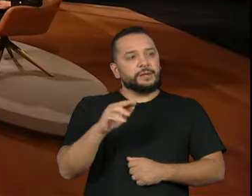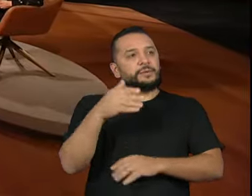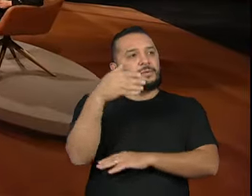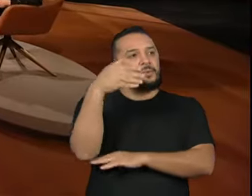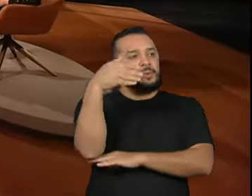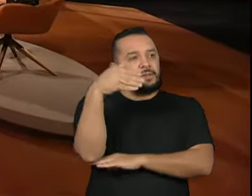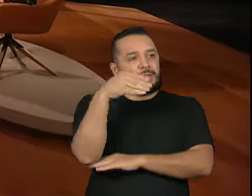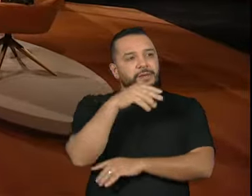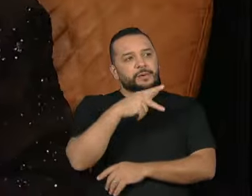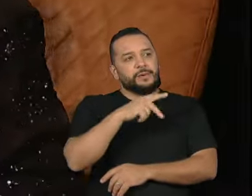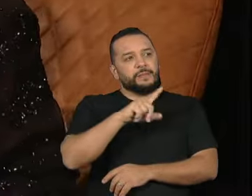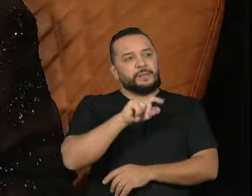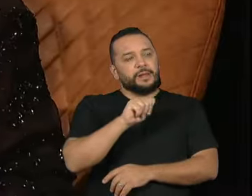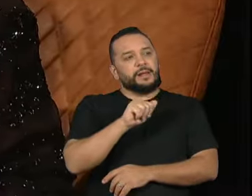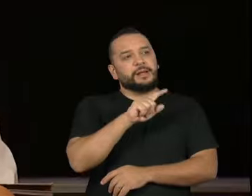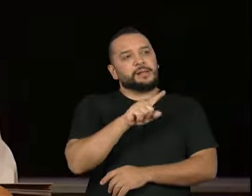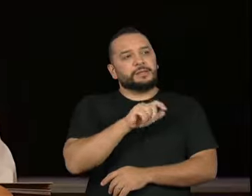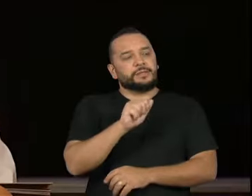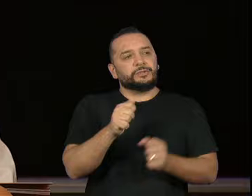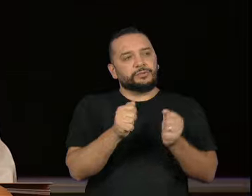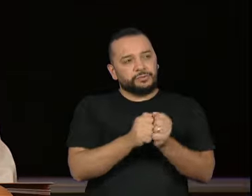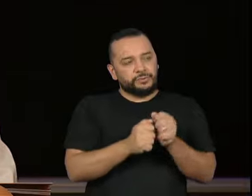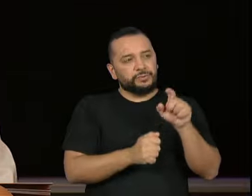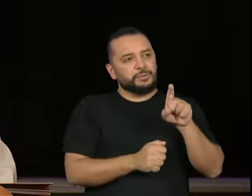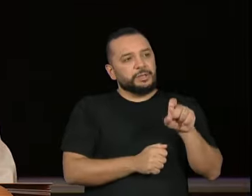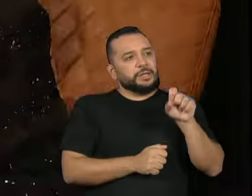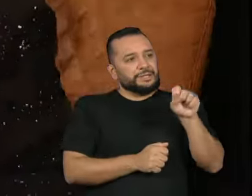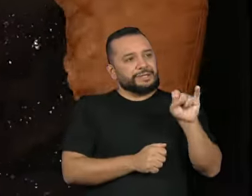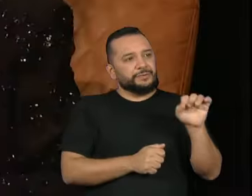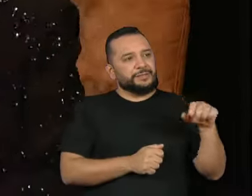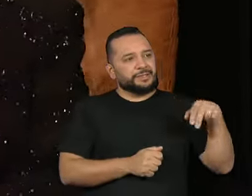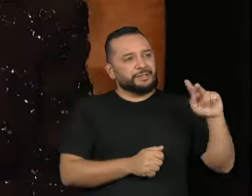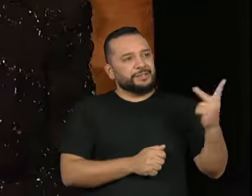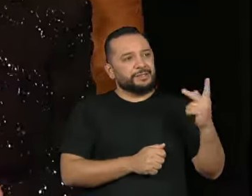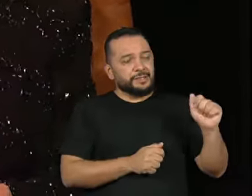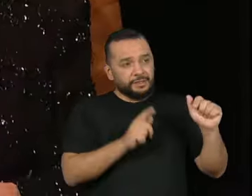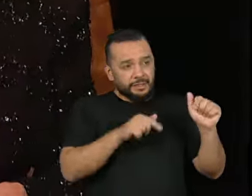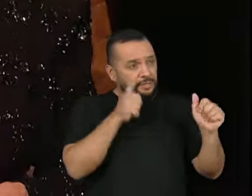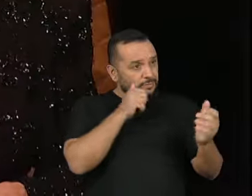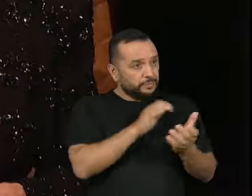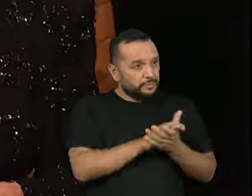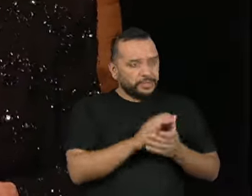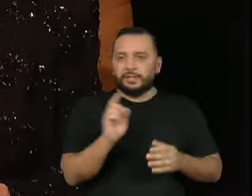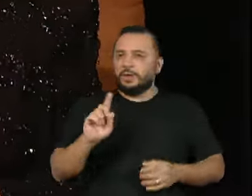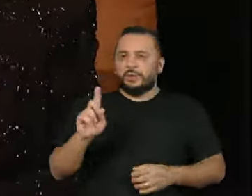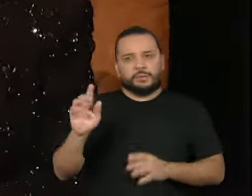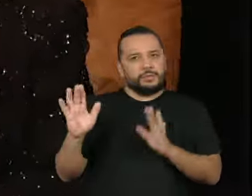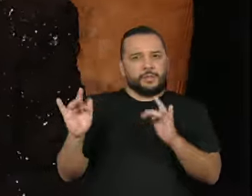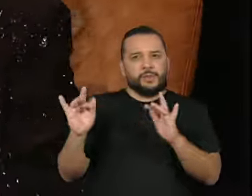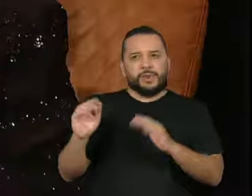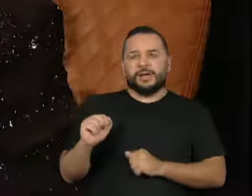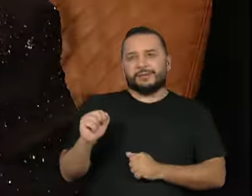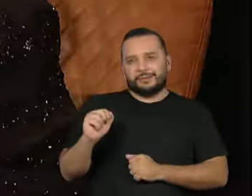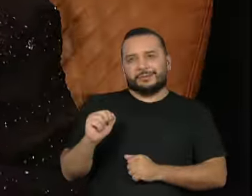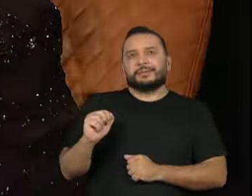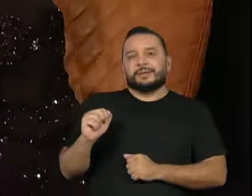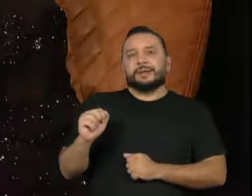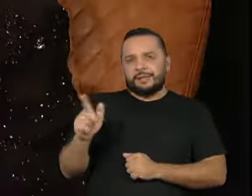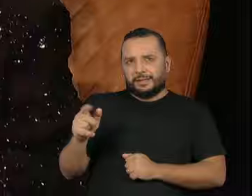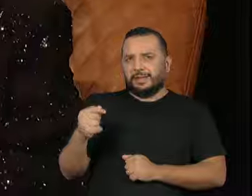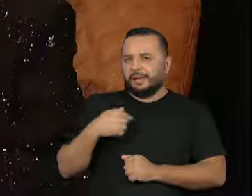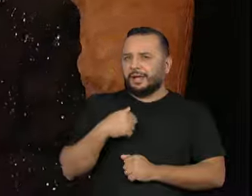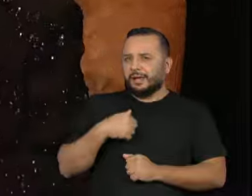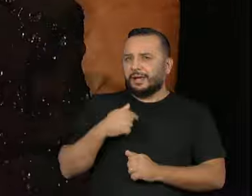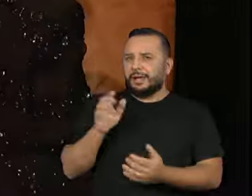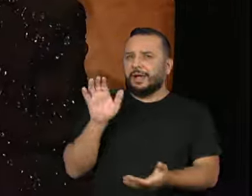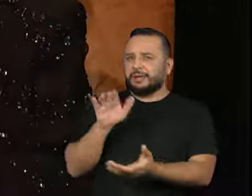Telles, Exatamente. que era esposa do João Gilberto? Não. Ela era? namorou. Namorou. Ela só casou